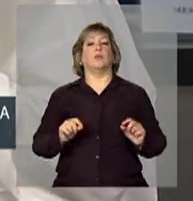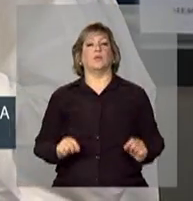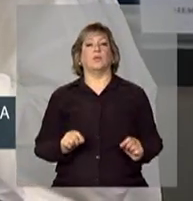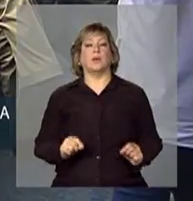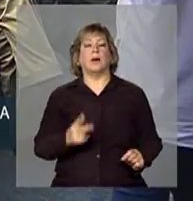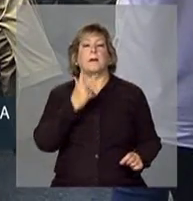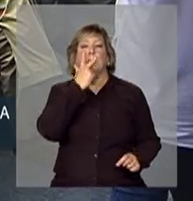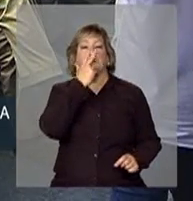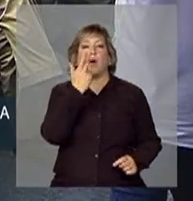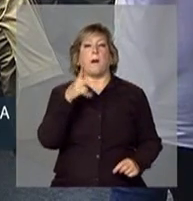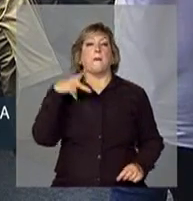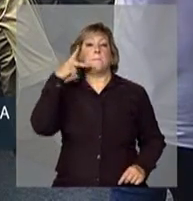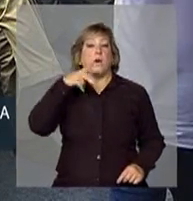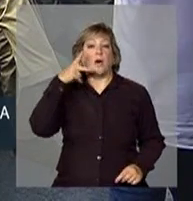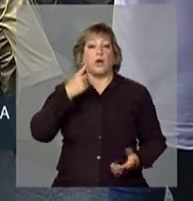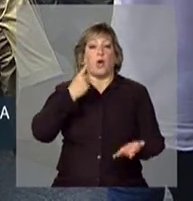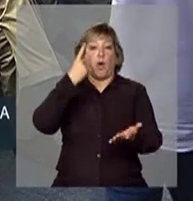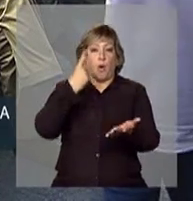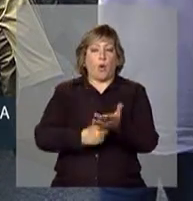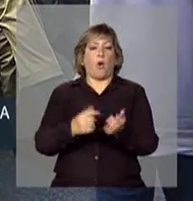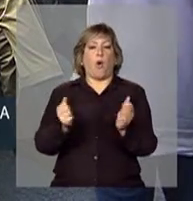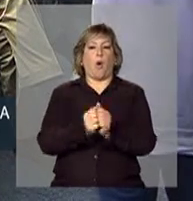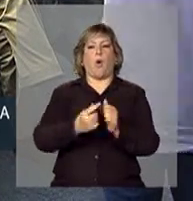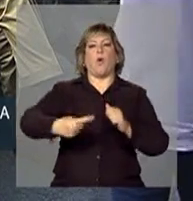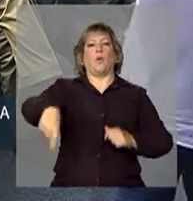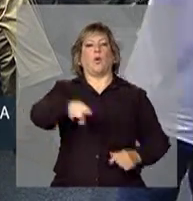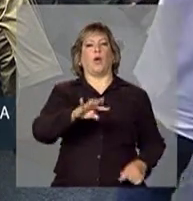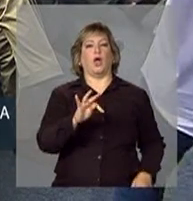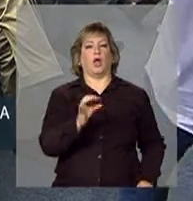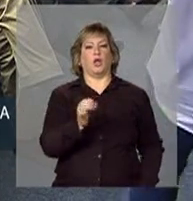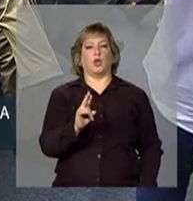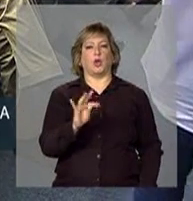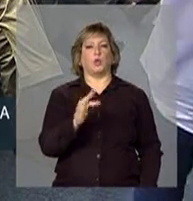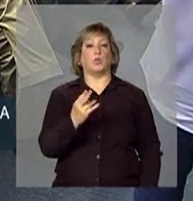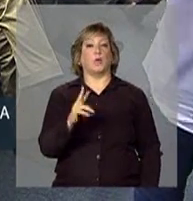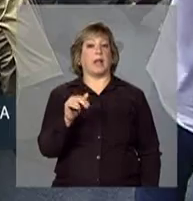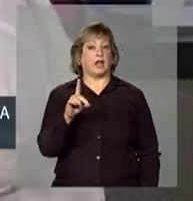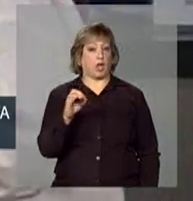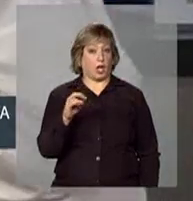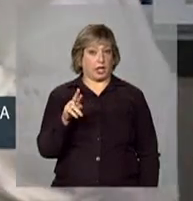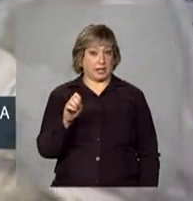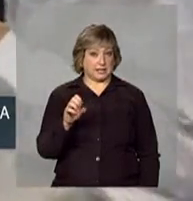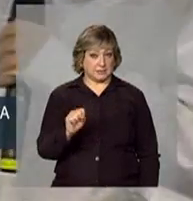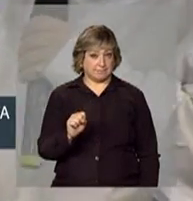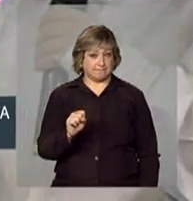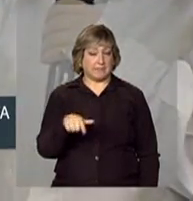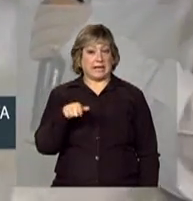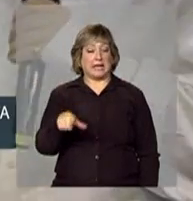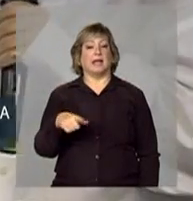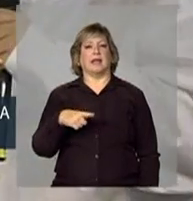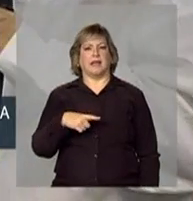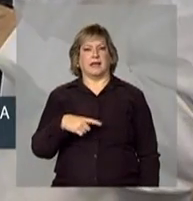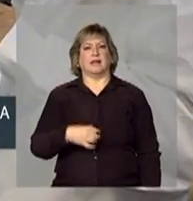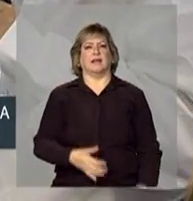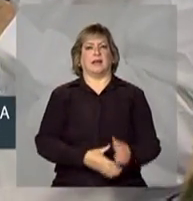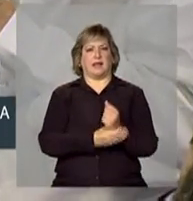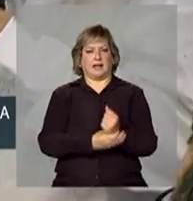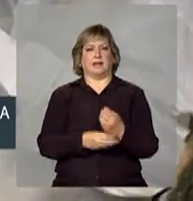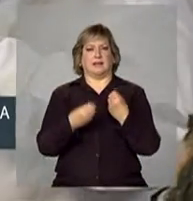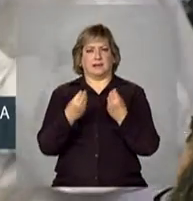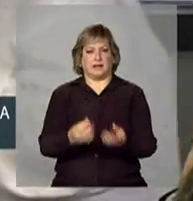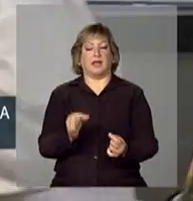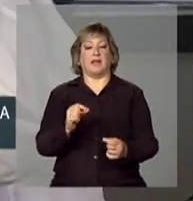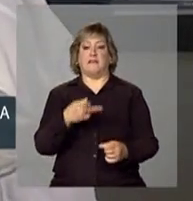de política de compromisso com os torturadores, tá? Que garante, o que acontece? Ele garante a impunidade